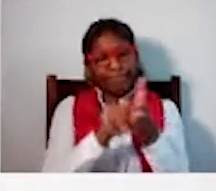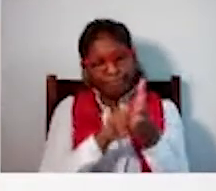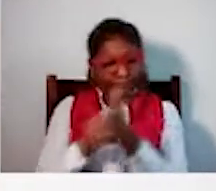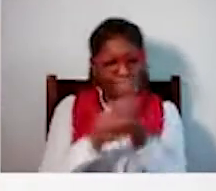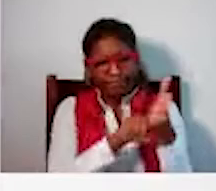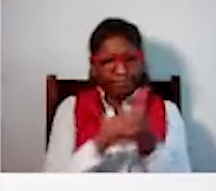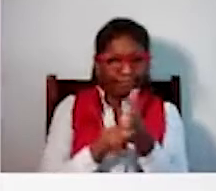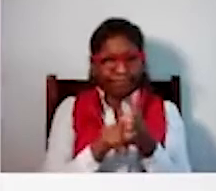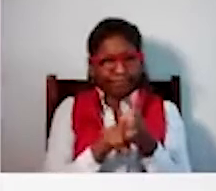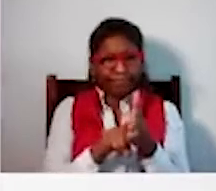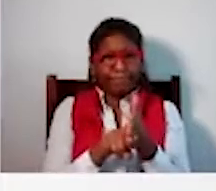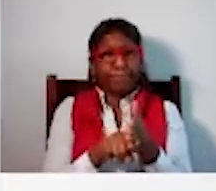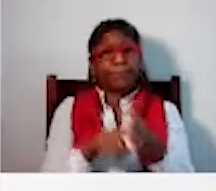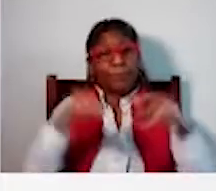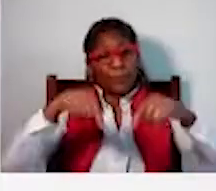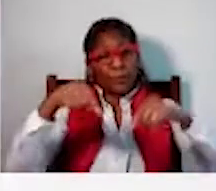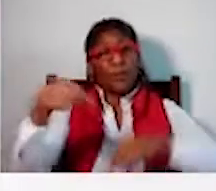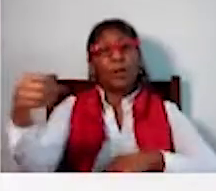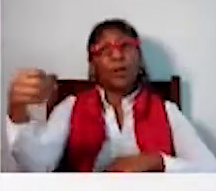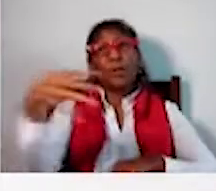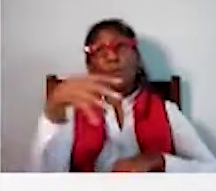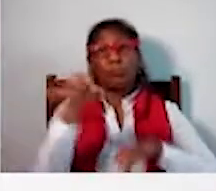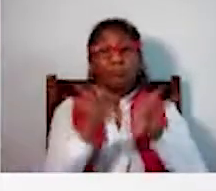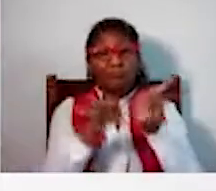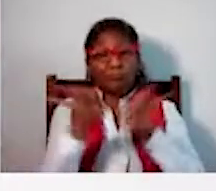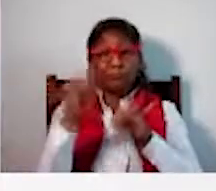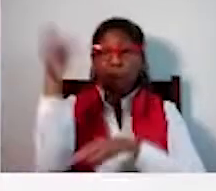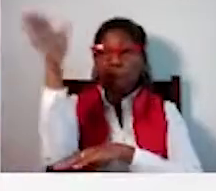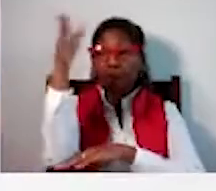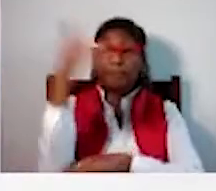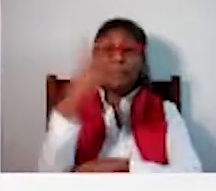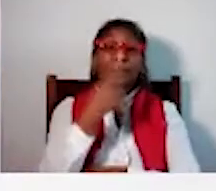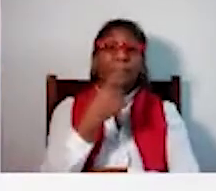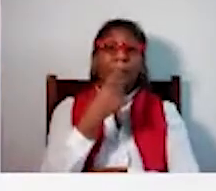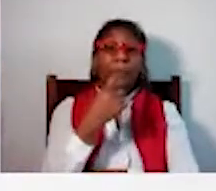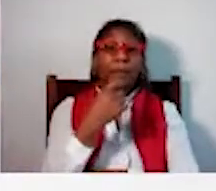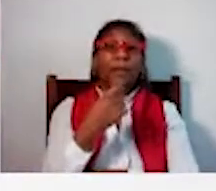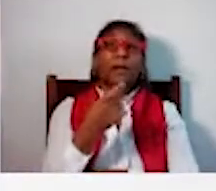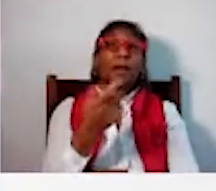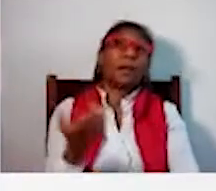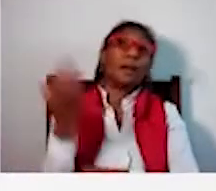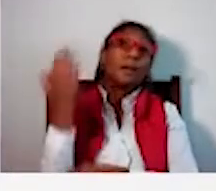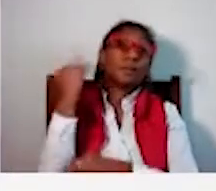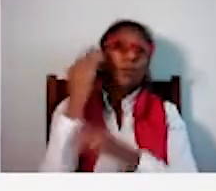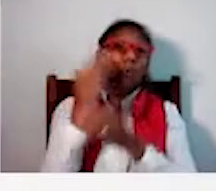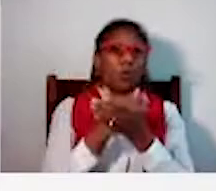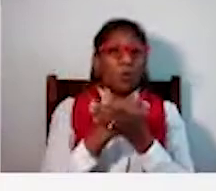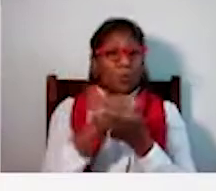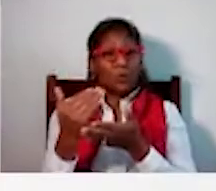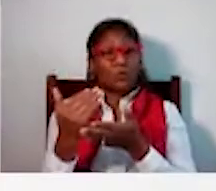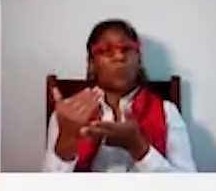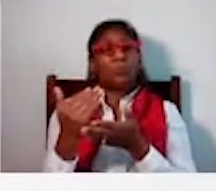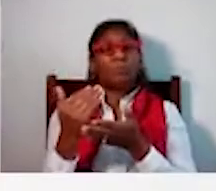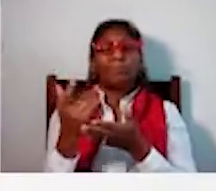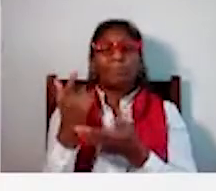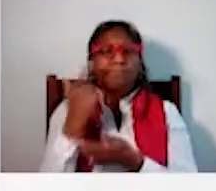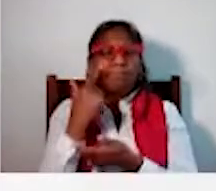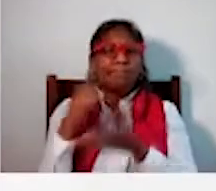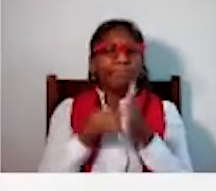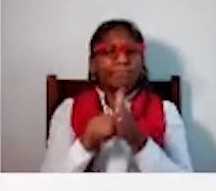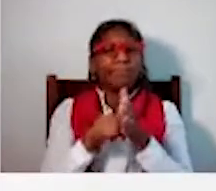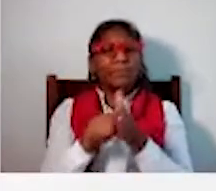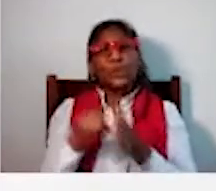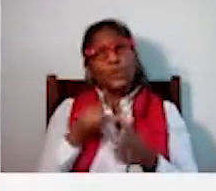dessa situação nova que estamos lidando com bandeira vermelha, nós tínhamos tido lá no início, mas ainda colado nas restrições